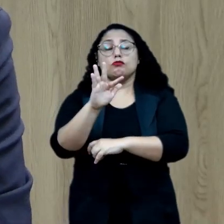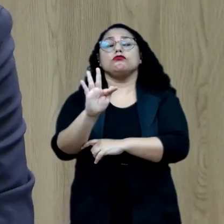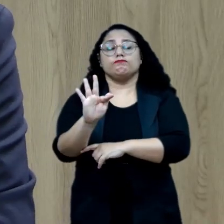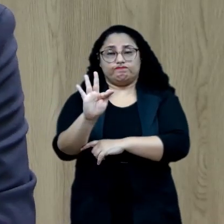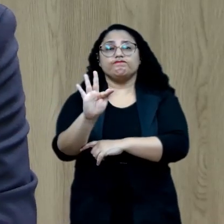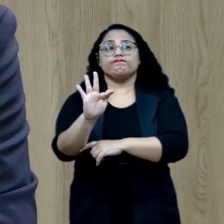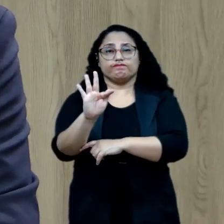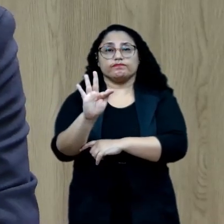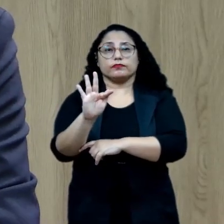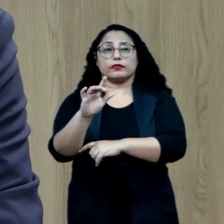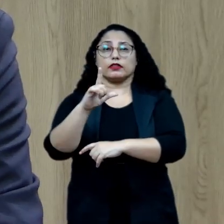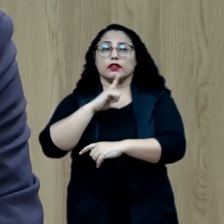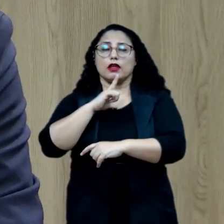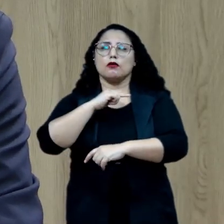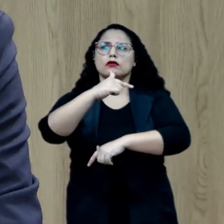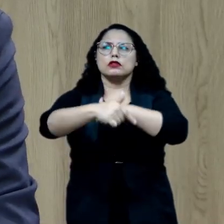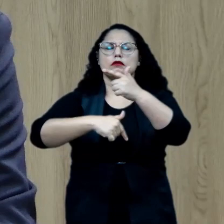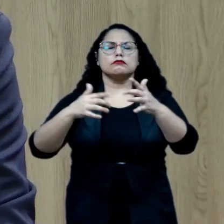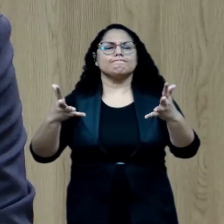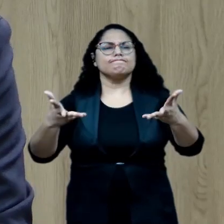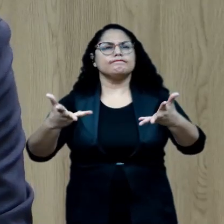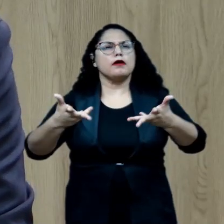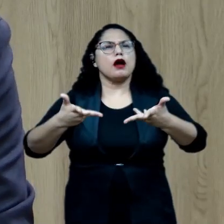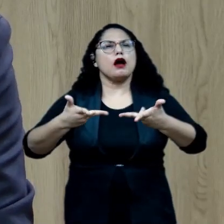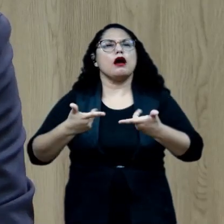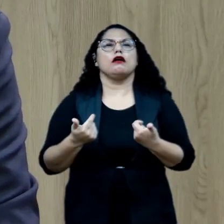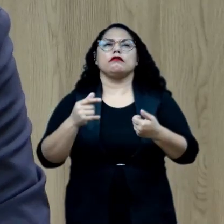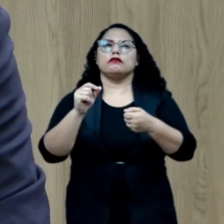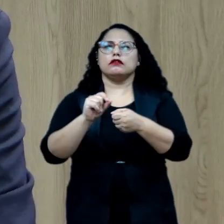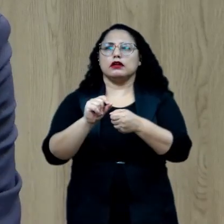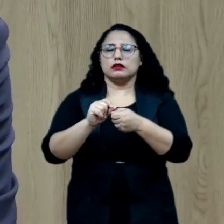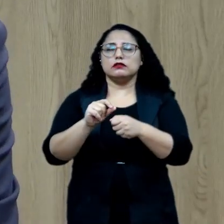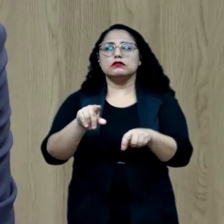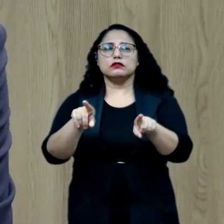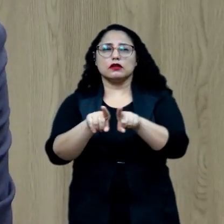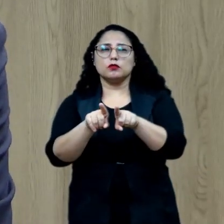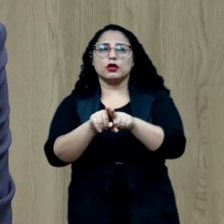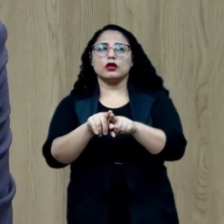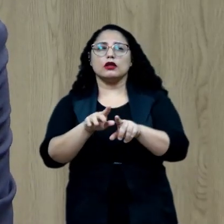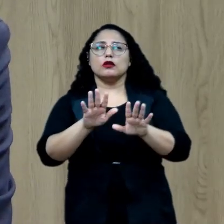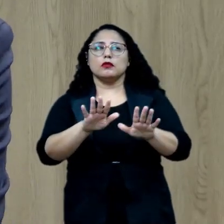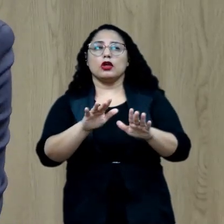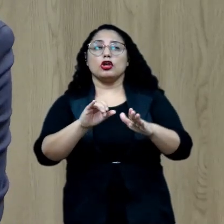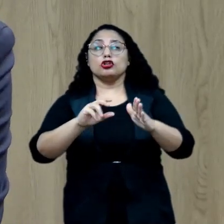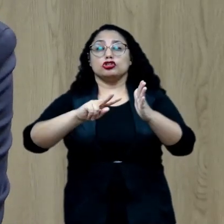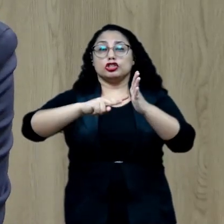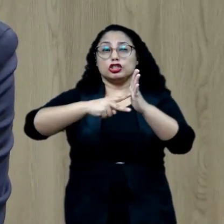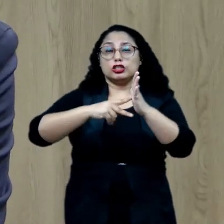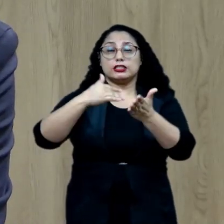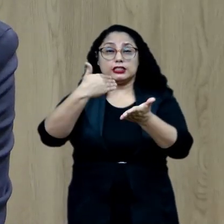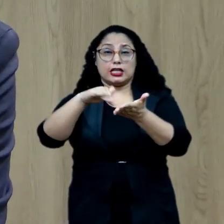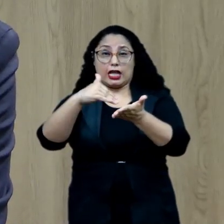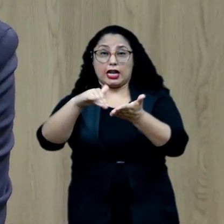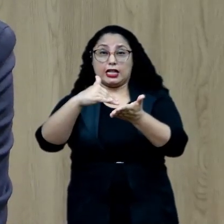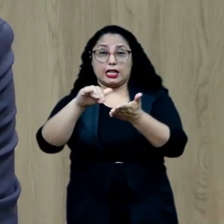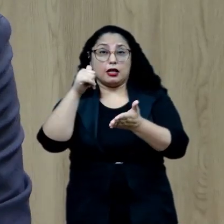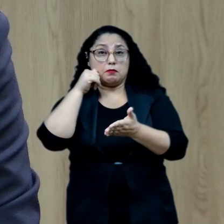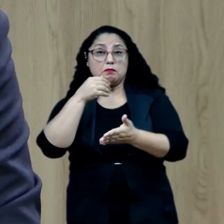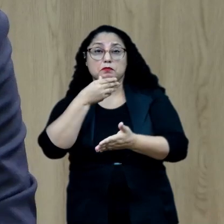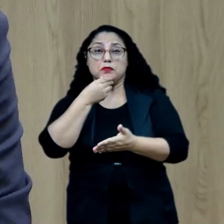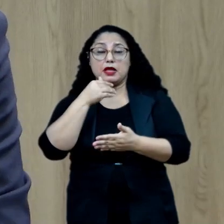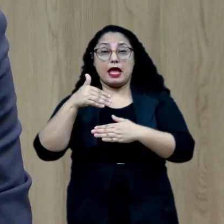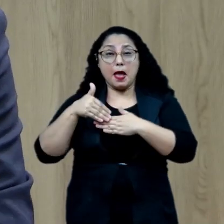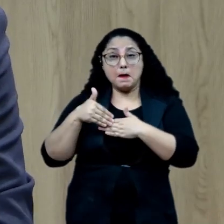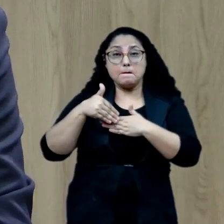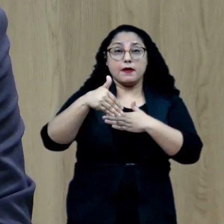Federal, nós temos um trabalho brilhante realizado pelo Sindicato das Secretárias e dos Secretários, e